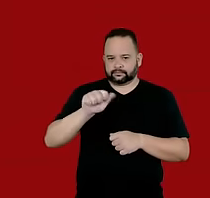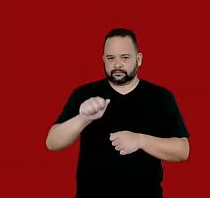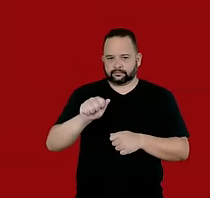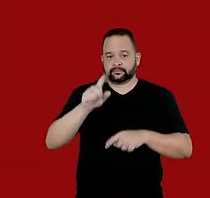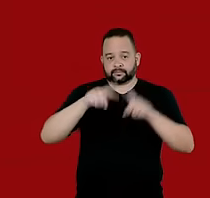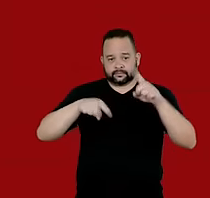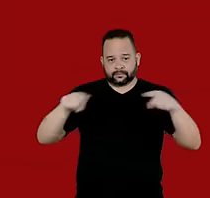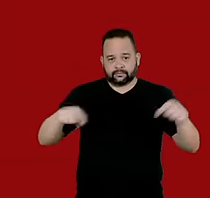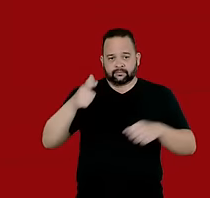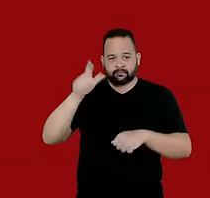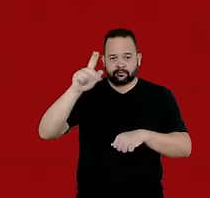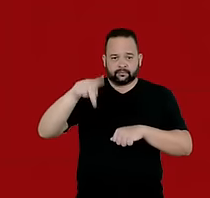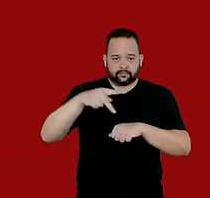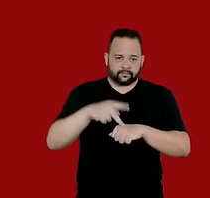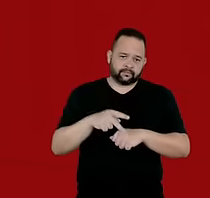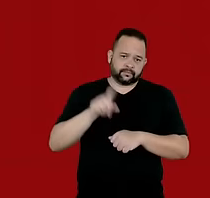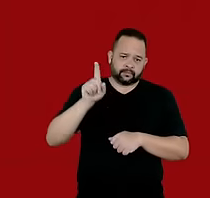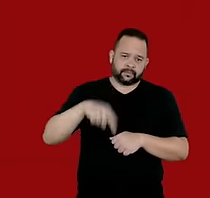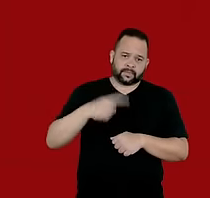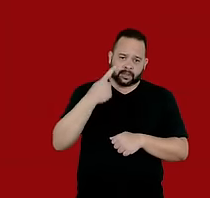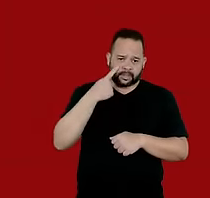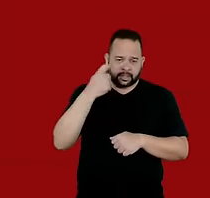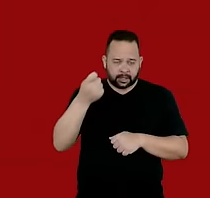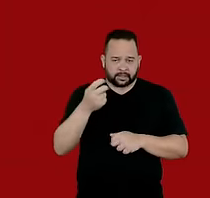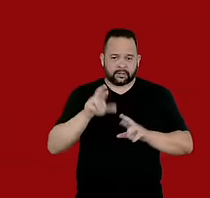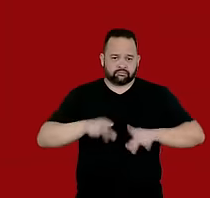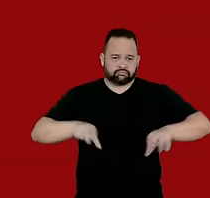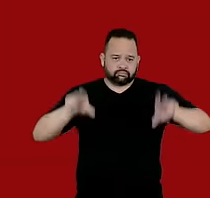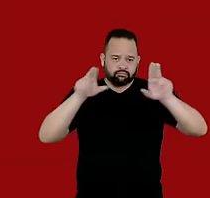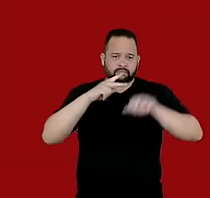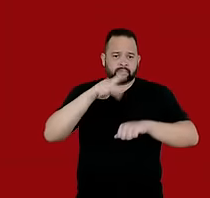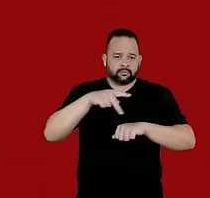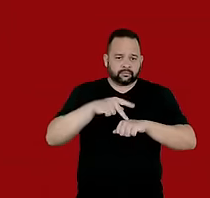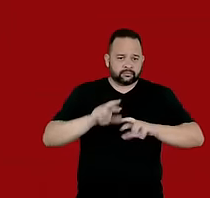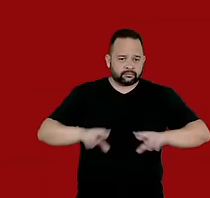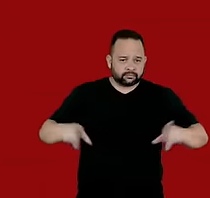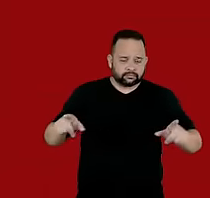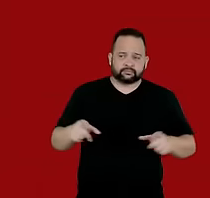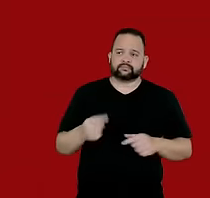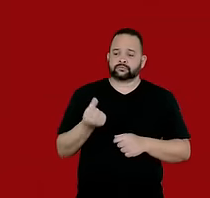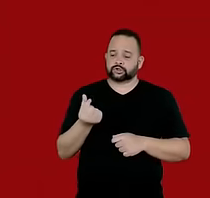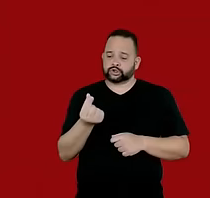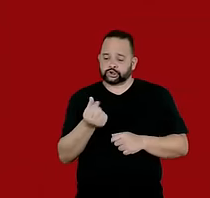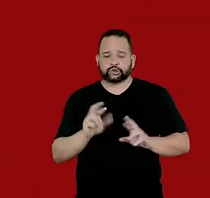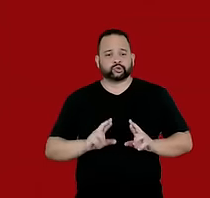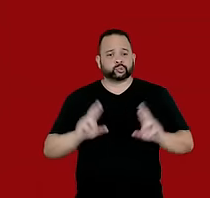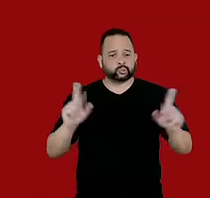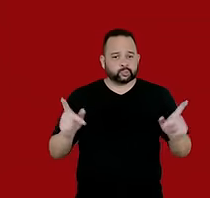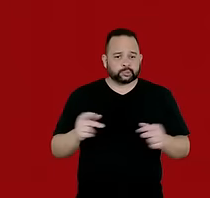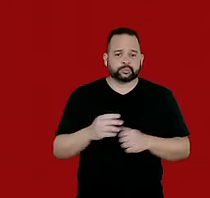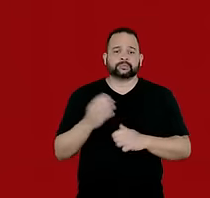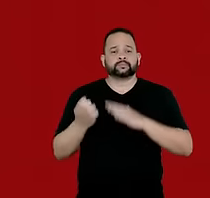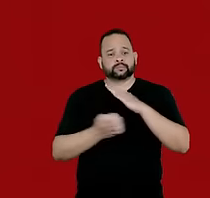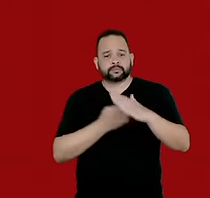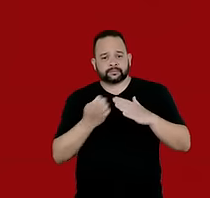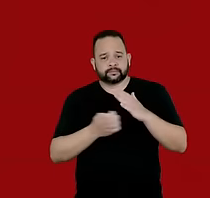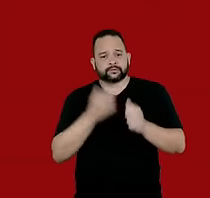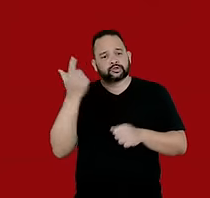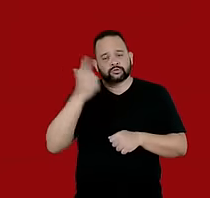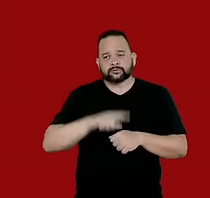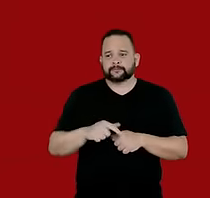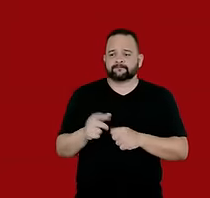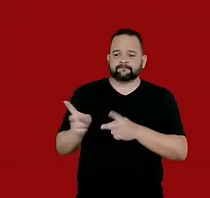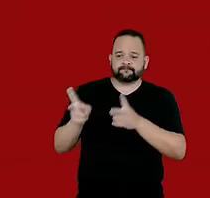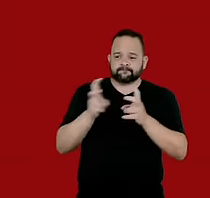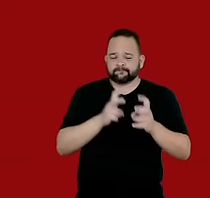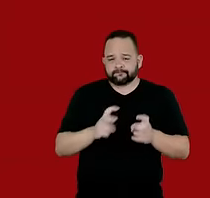e é interessante a diversificação em países diferentes em moedas diferentes empresas que a gente consegue capturar através desse investimento